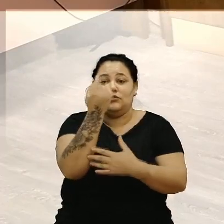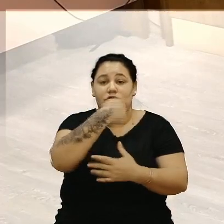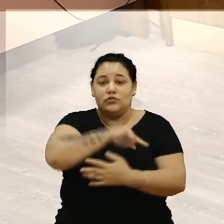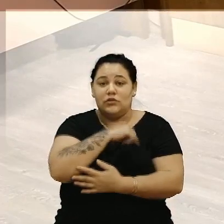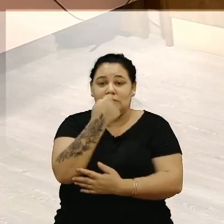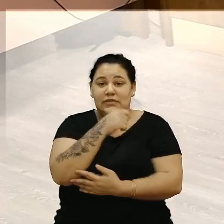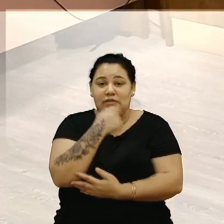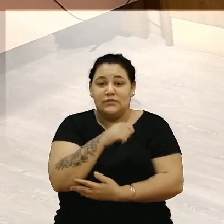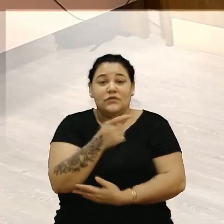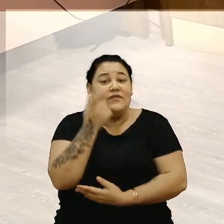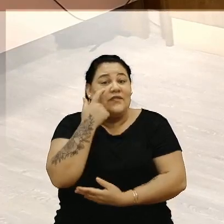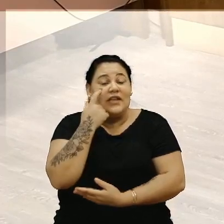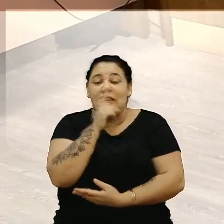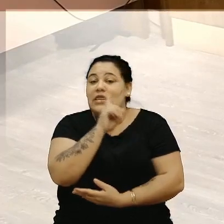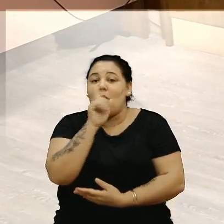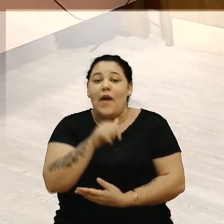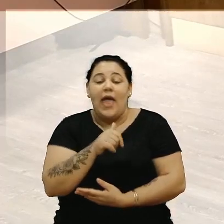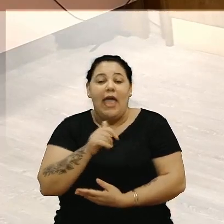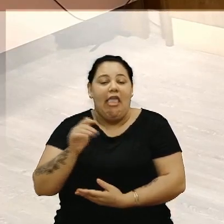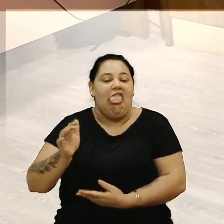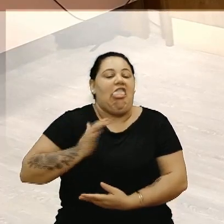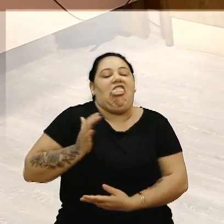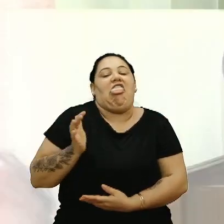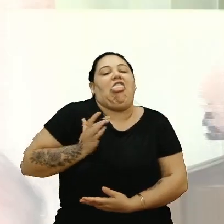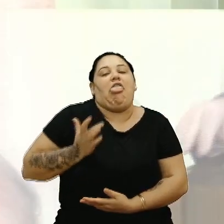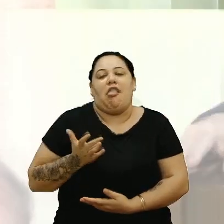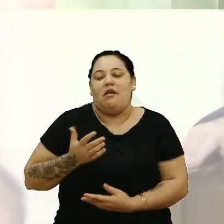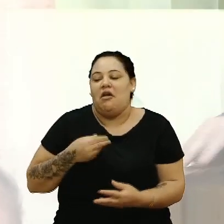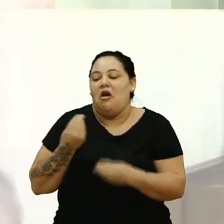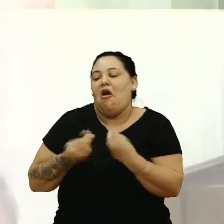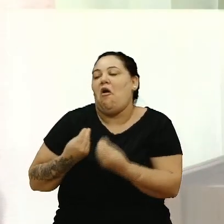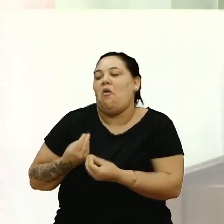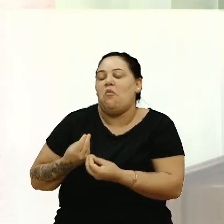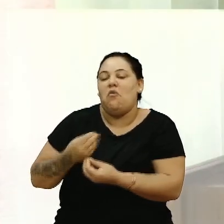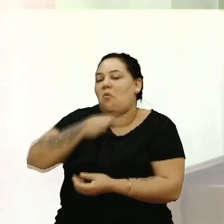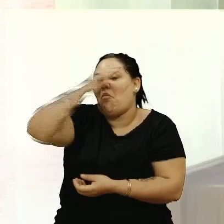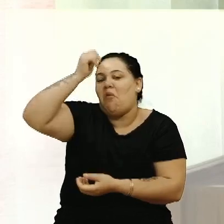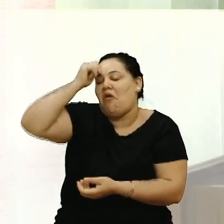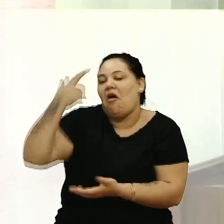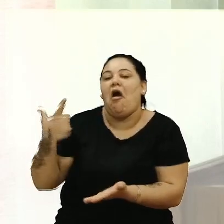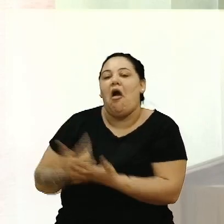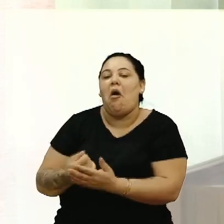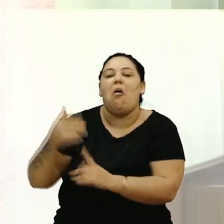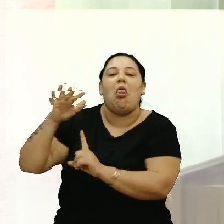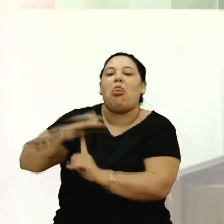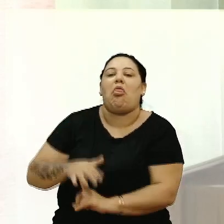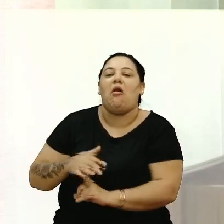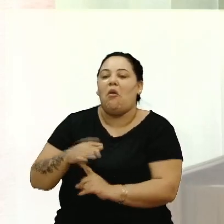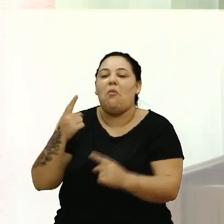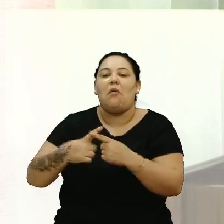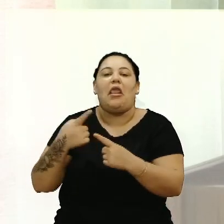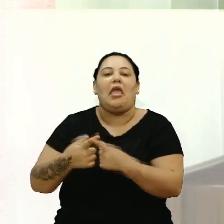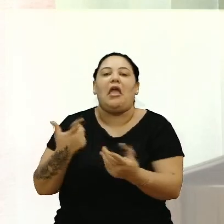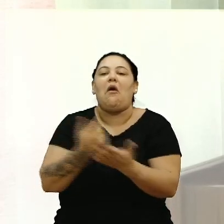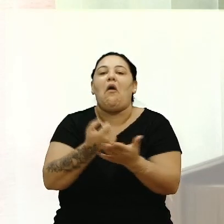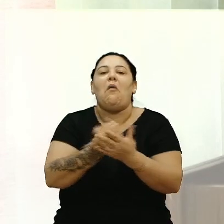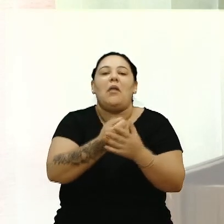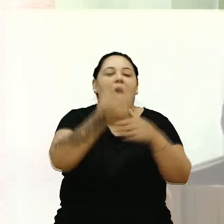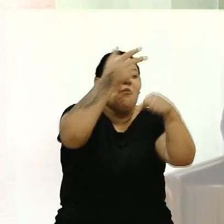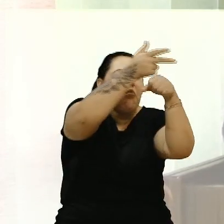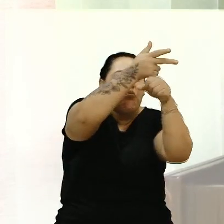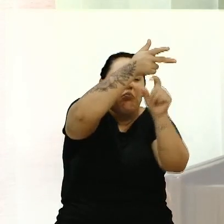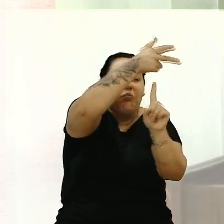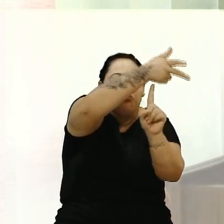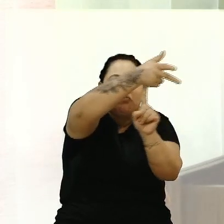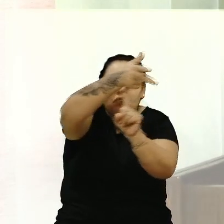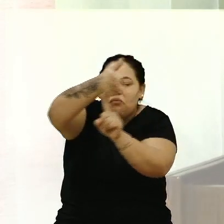luxo. Não é uma questão, como é que o município vai adquirir um helicóptero? Por que vamos adquirir drones? Isso é uma questão de utilidade